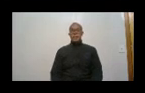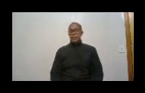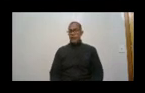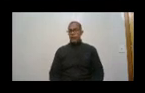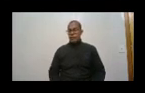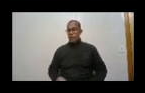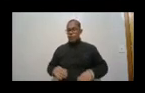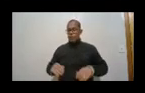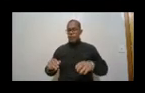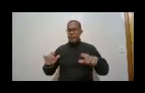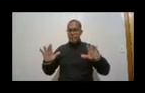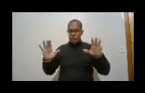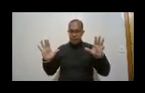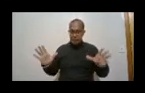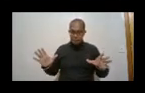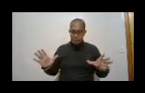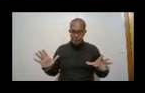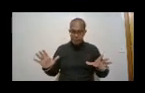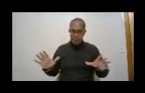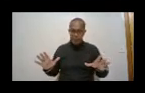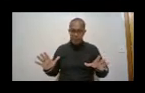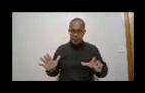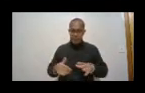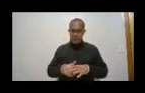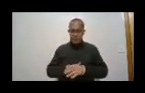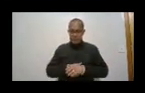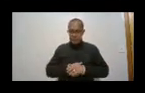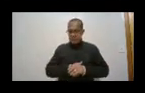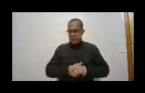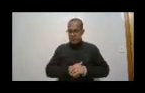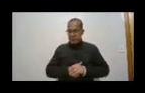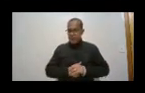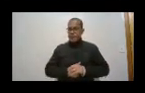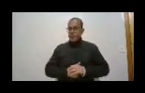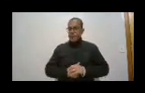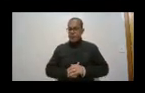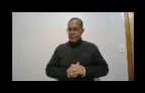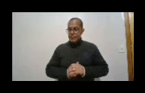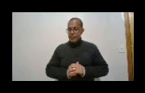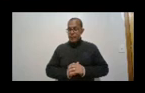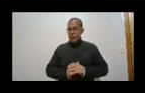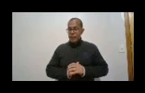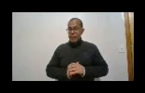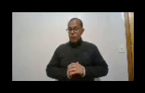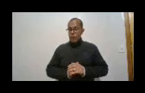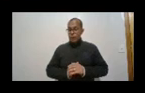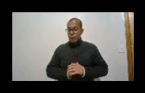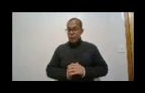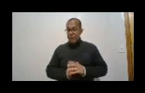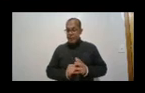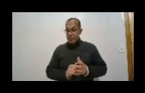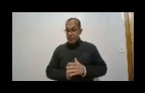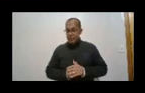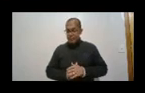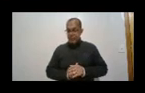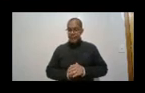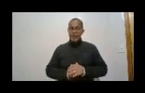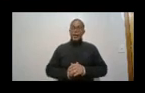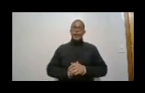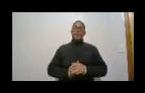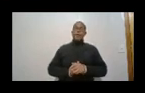relação concentração-efeito. Só para a gente começar a discutir esse tema aqui, relação concentração e efeito, por exemplo, uma droga ela atua por